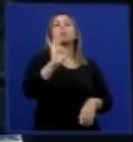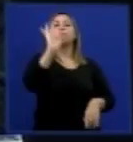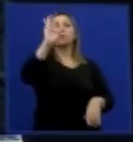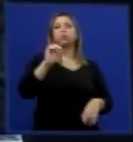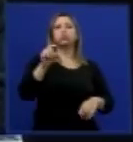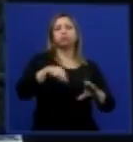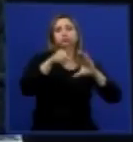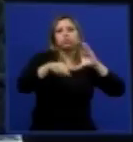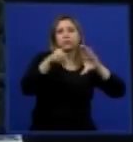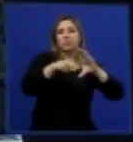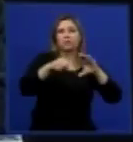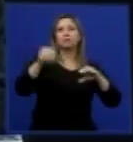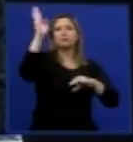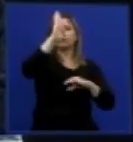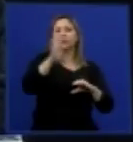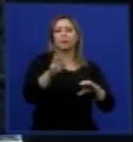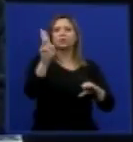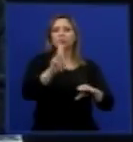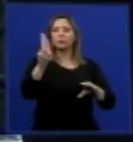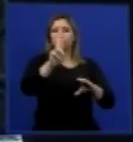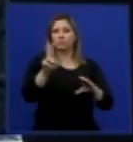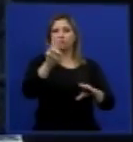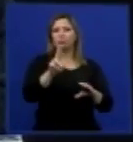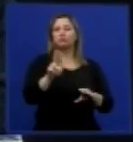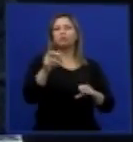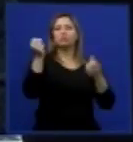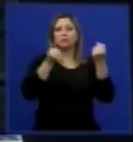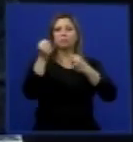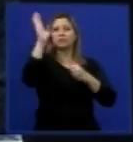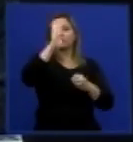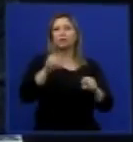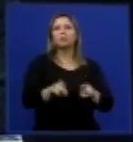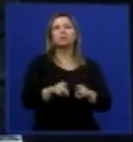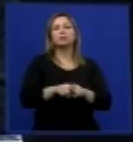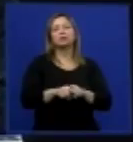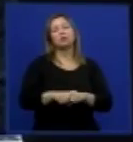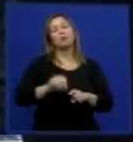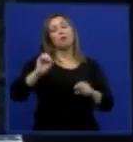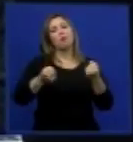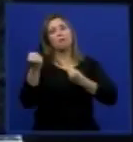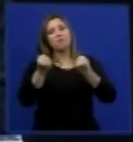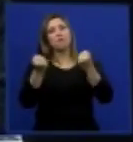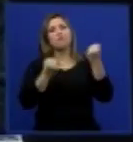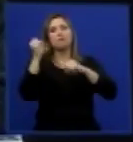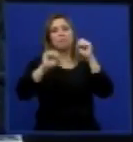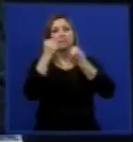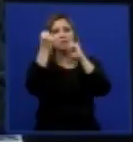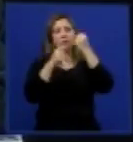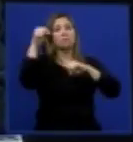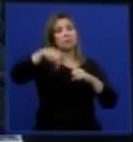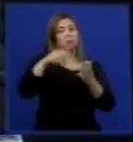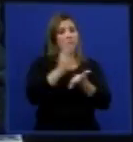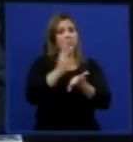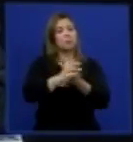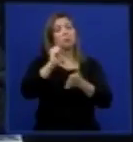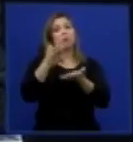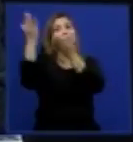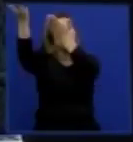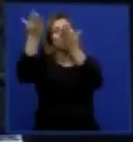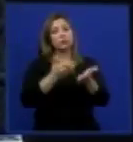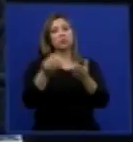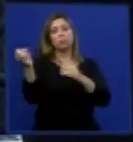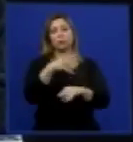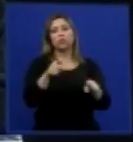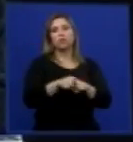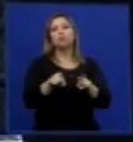pneus colocados no Brasil são novos importados ou novos aqui fabricados pneus esses que também ficam velhos